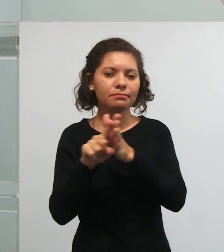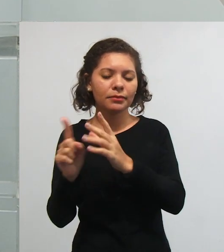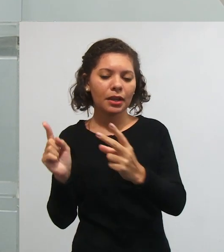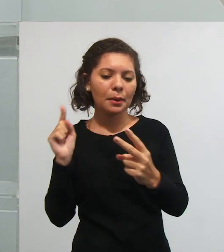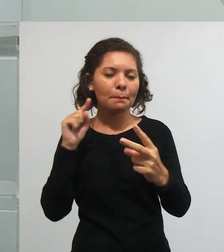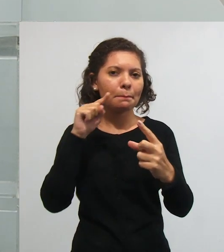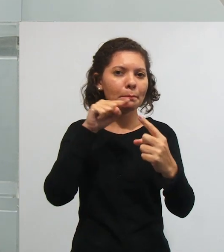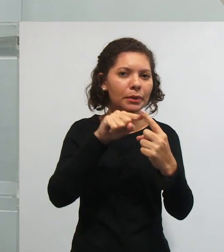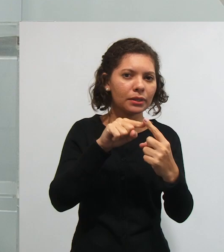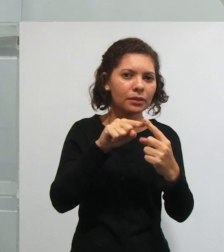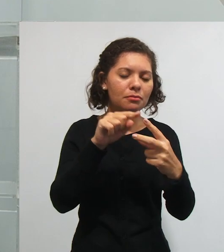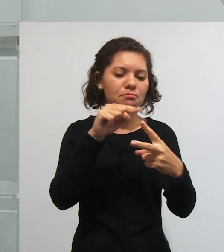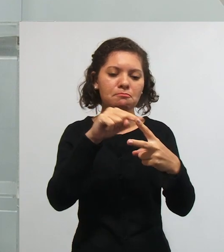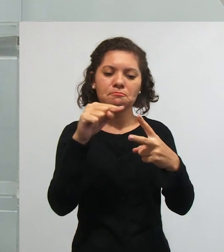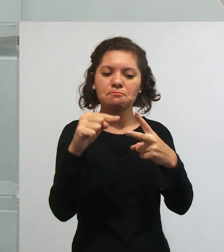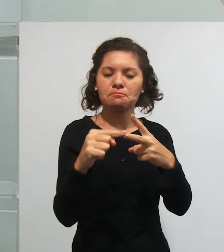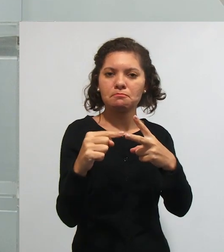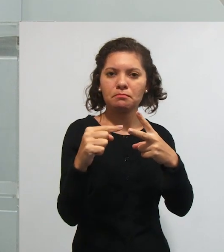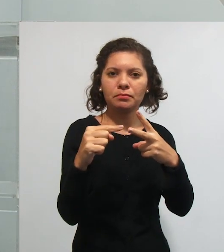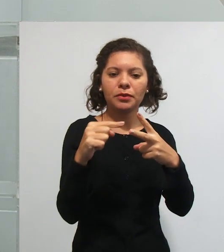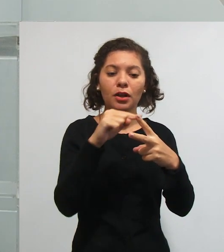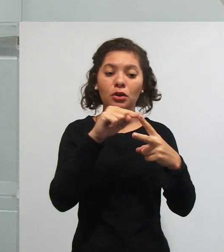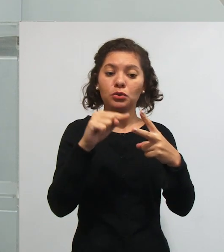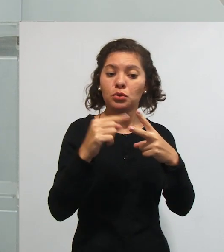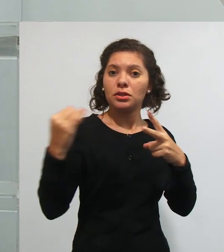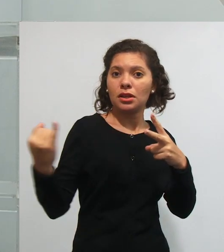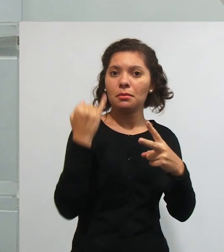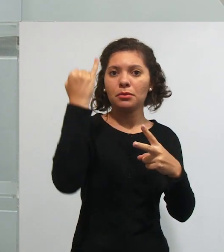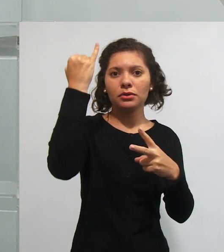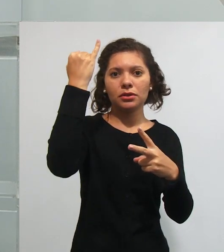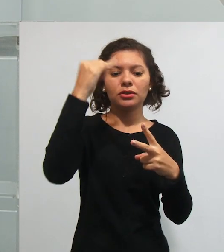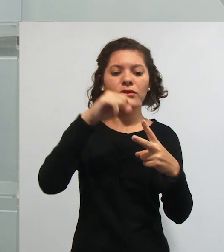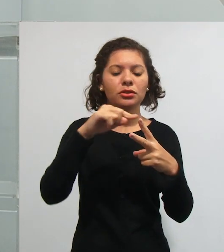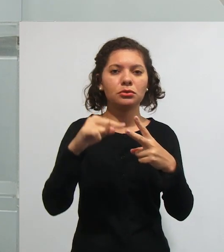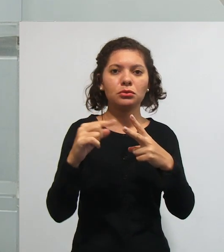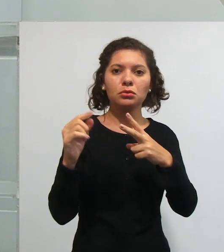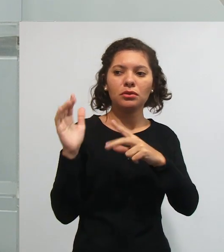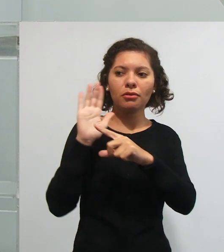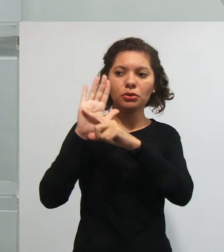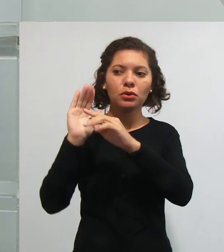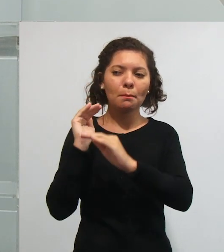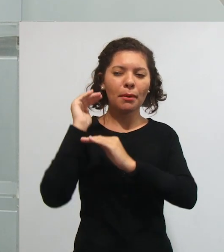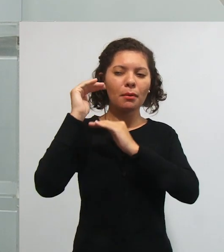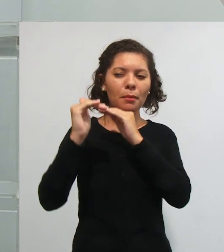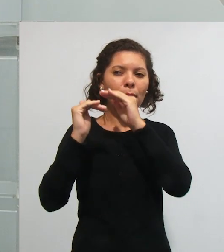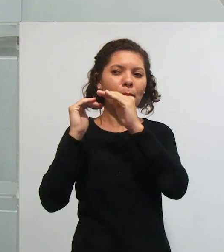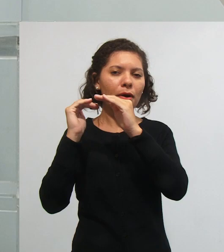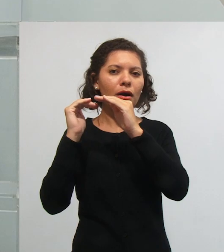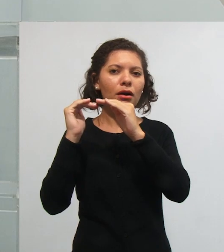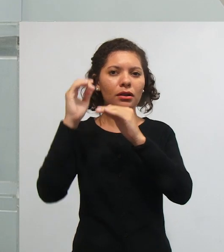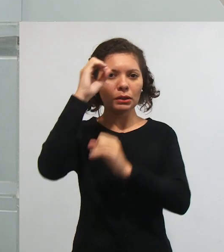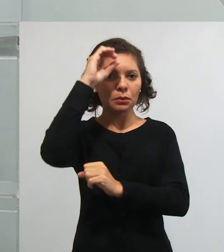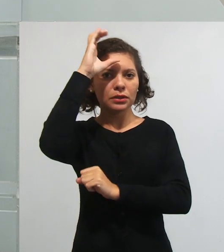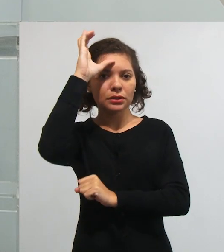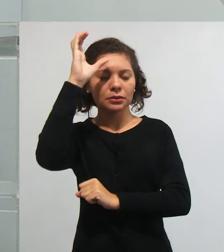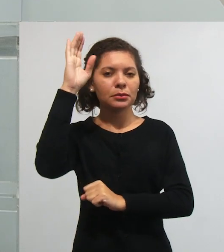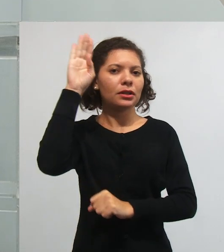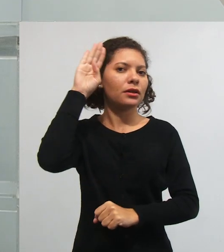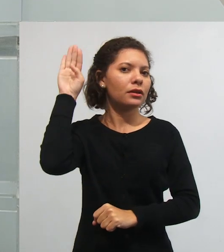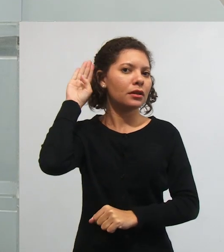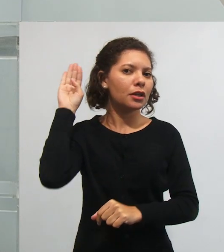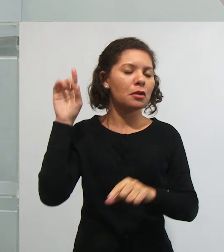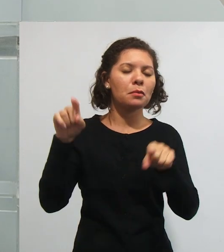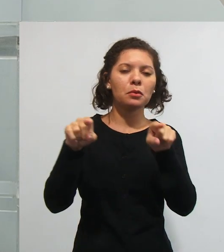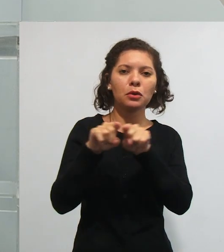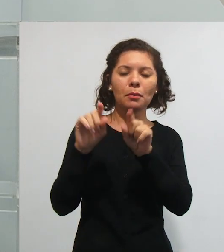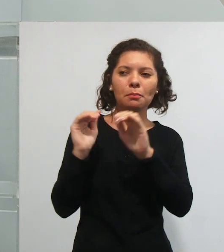sua contribuição para o conhecimento acadêmico, para a ciência e para a sociedade, tá? Então,